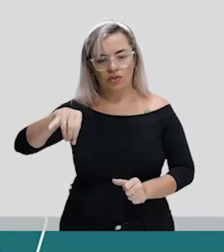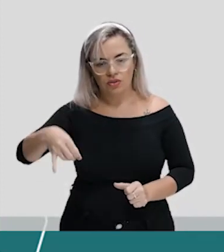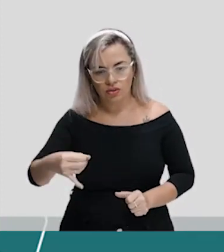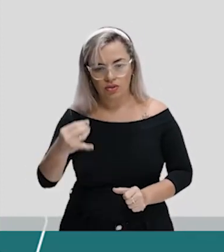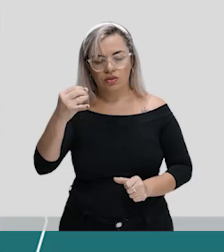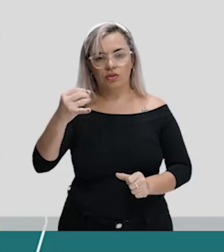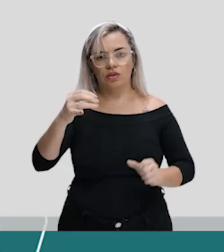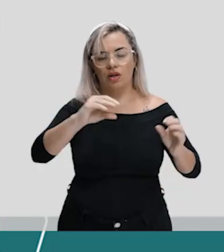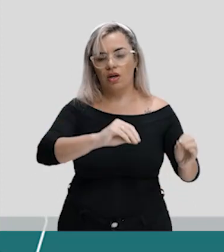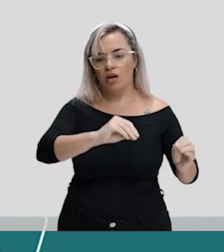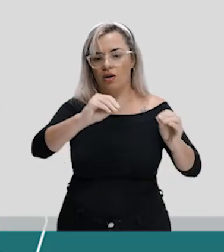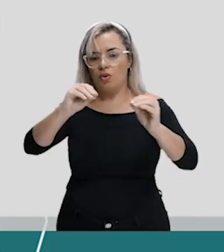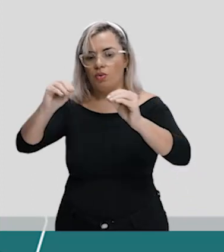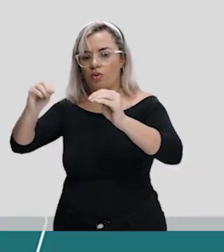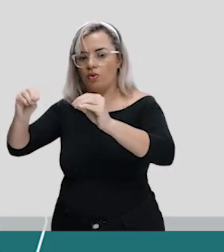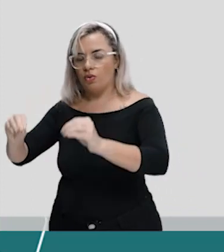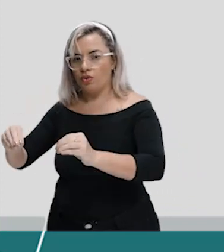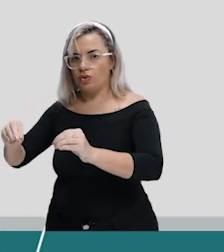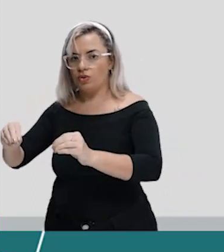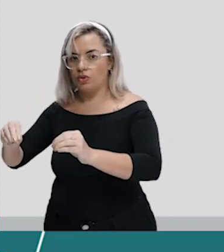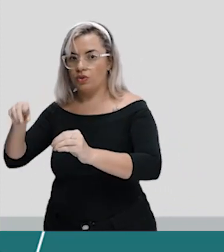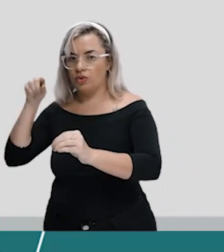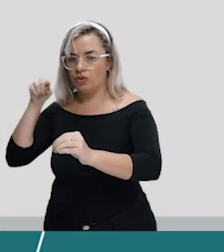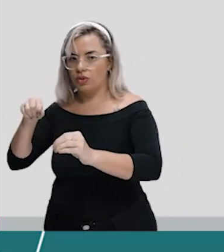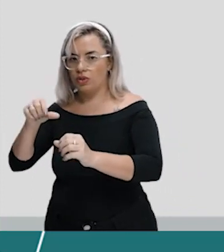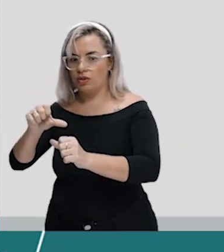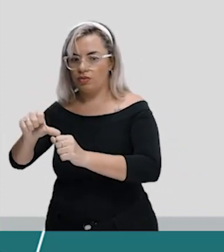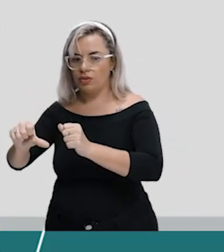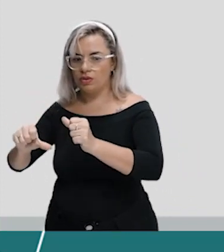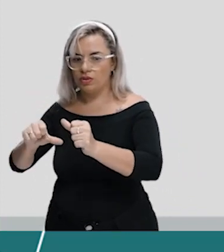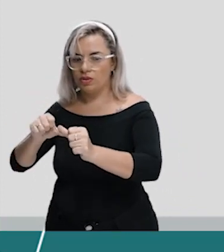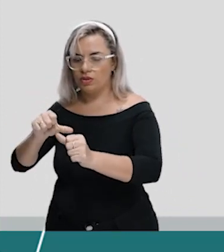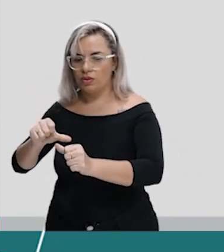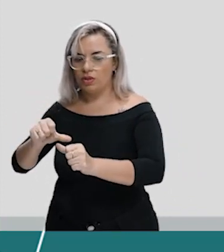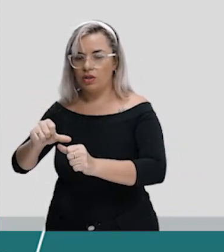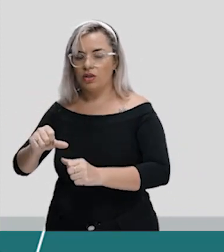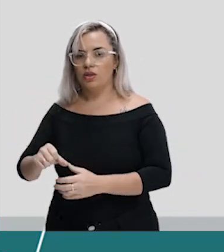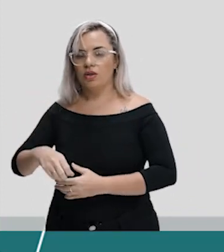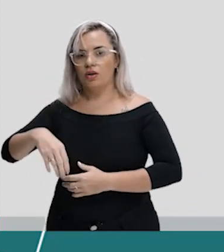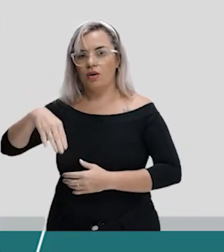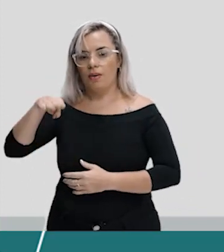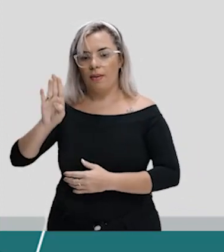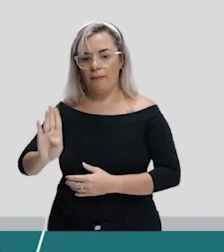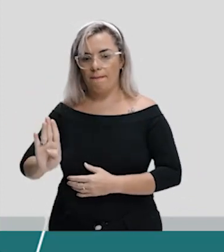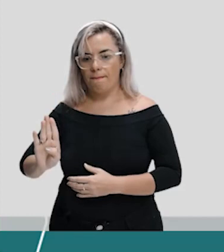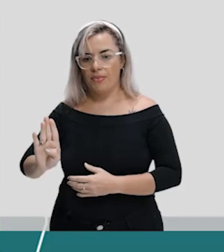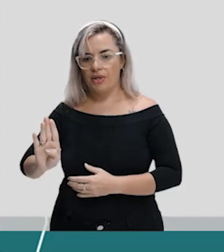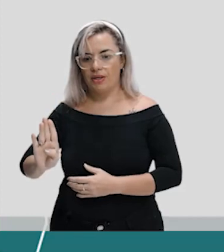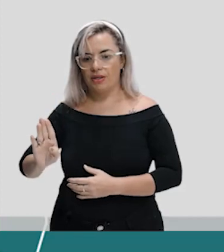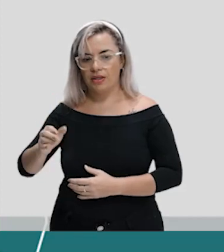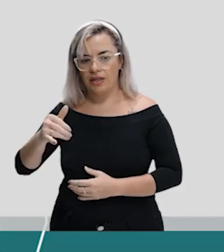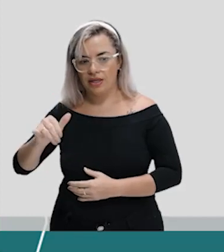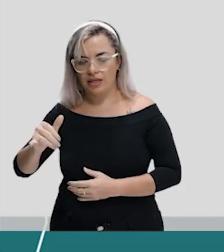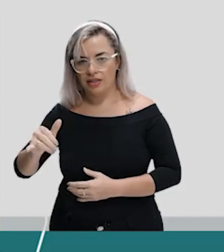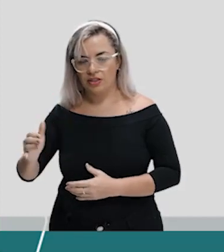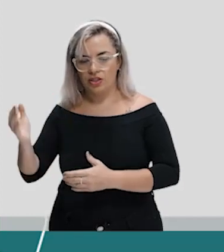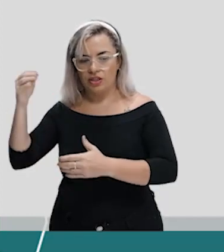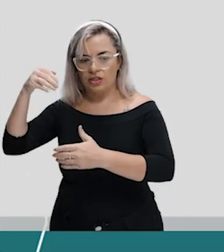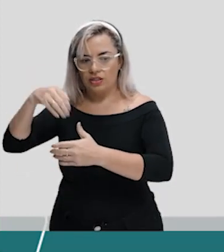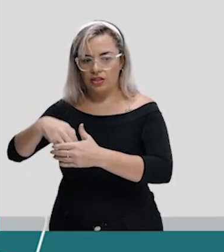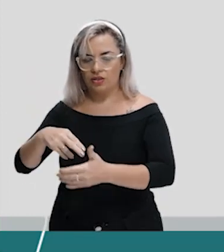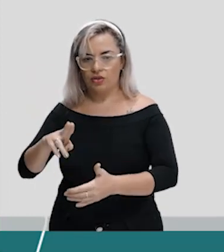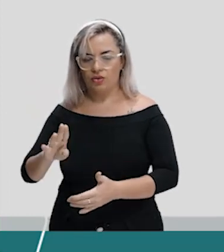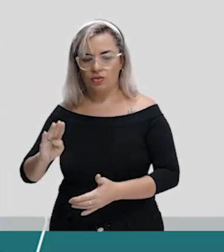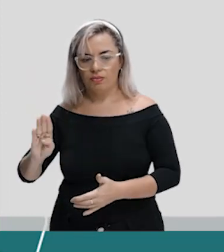certo? Passa ao estado B, em que a energia interna é de 800 joules. Numa transformação, quer dizer, nessa